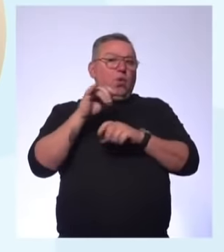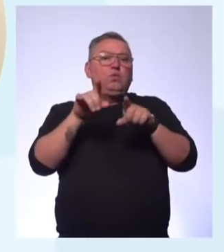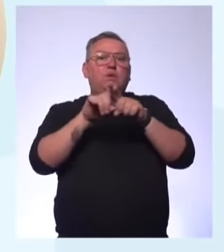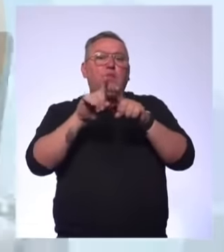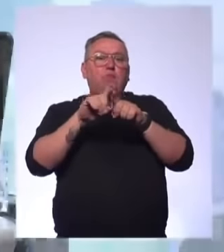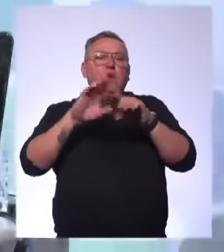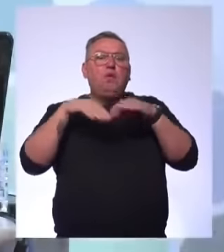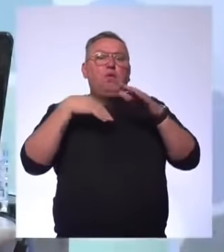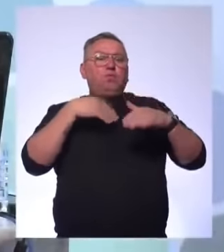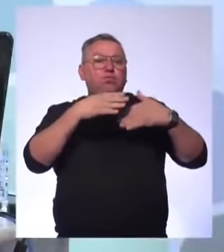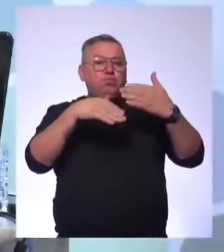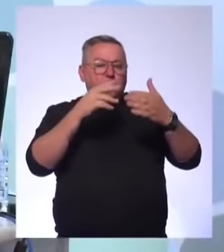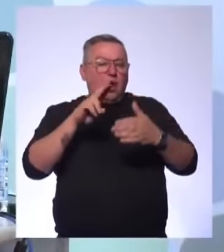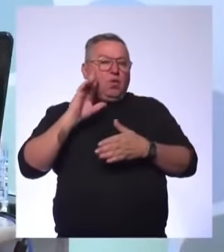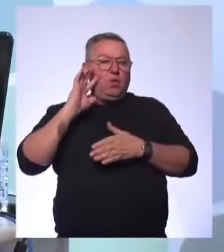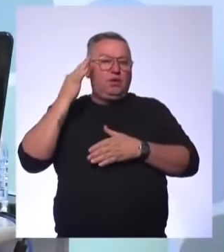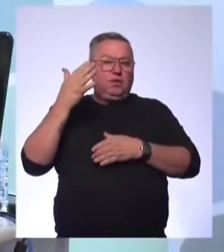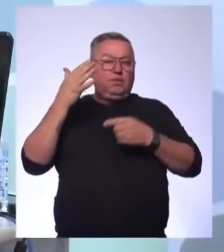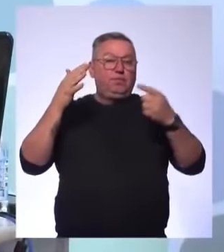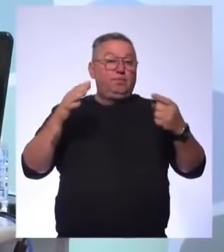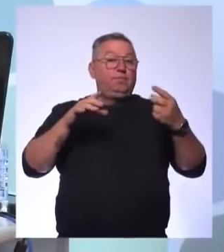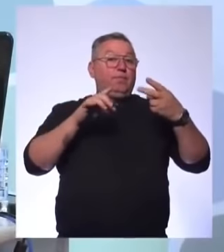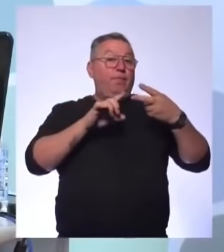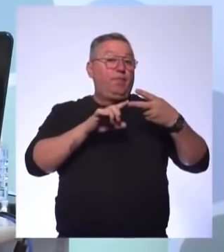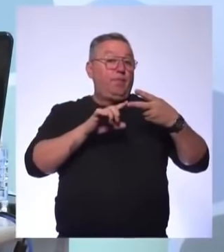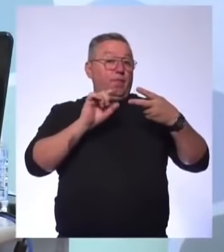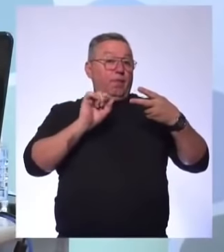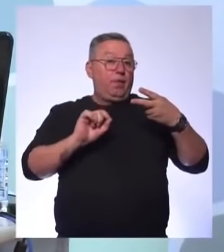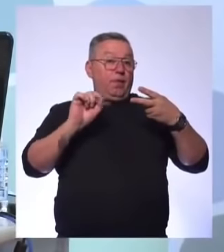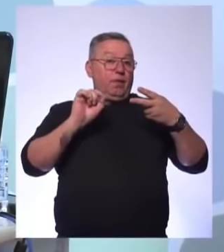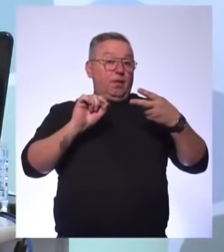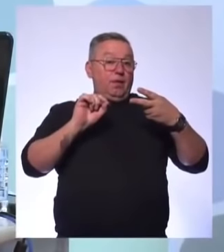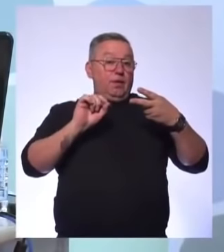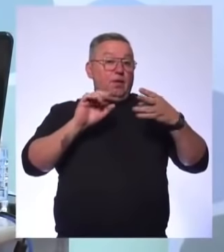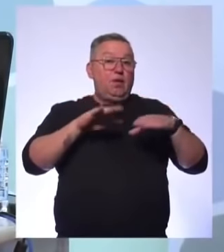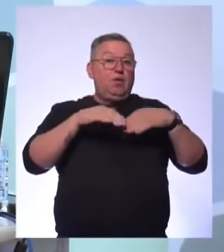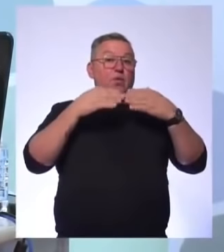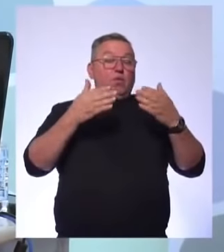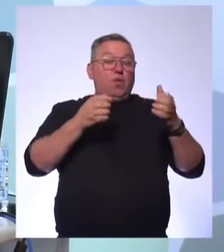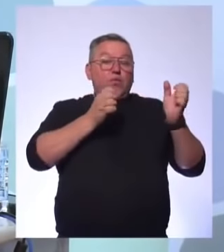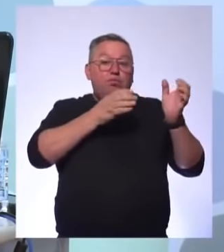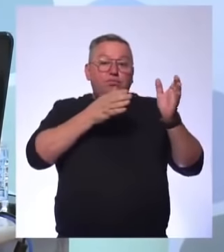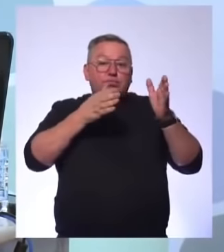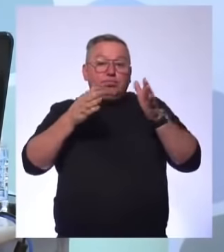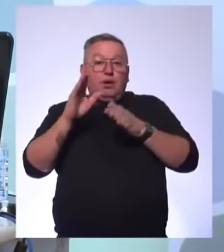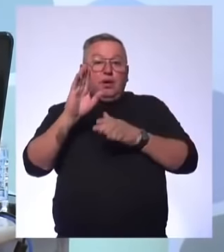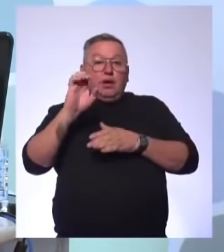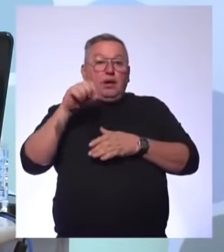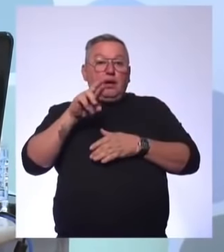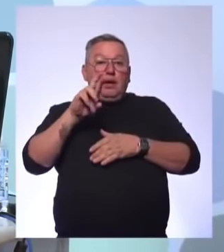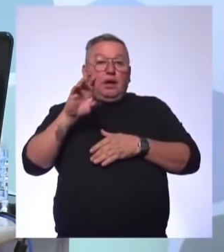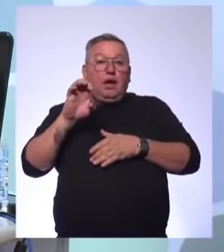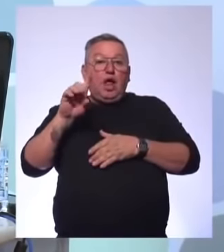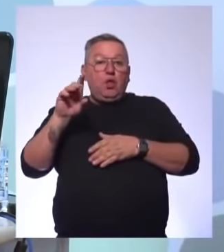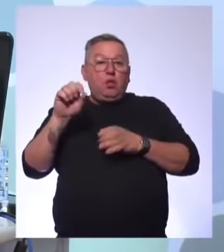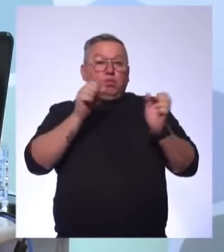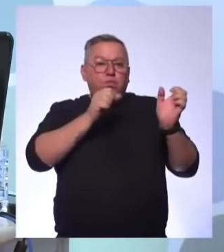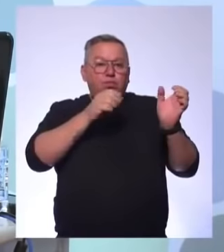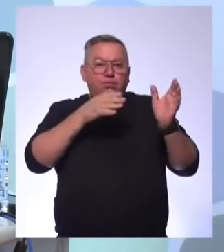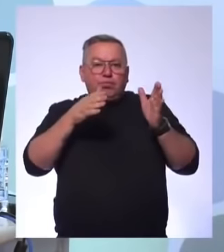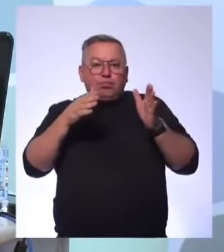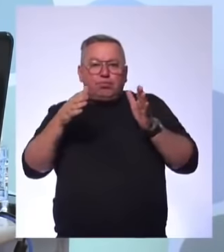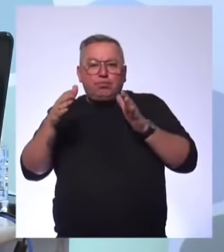que foi essa historinha, tá bom? E a segunda aí é justamente essa, qual é o seu enredo? Então, do que se trata essa historinha? O que a